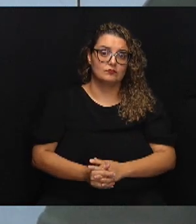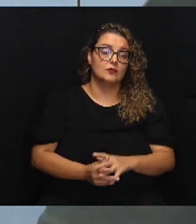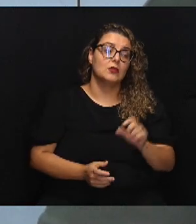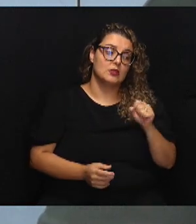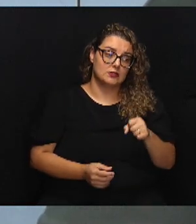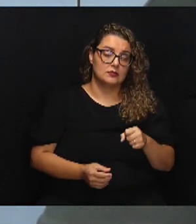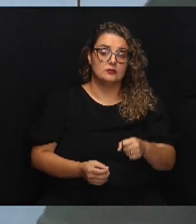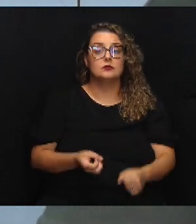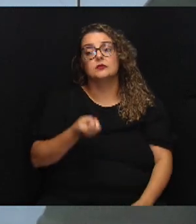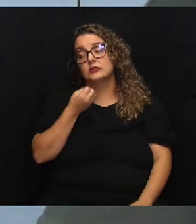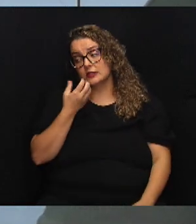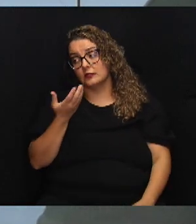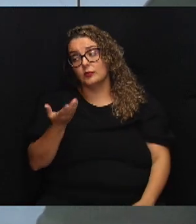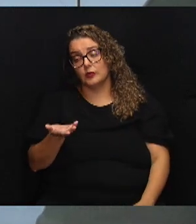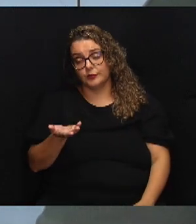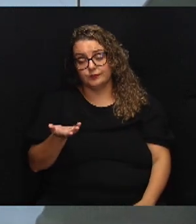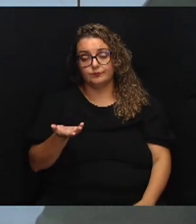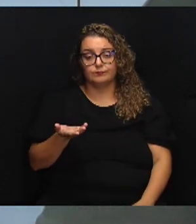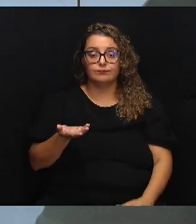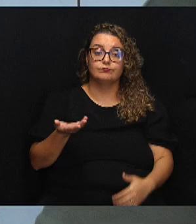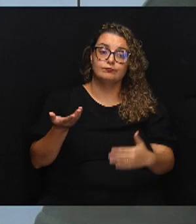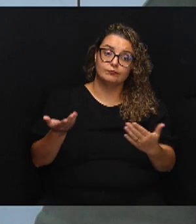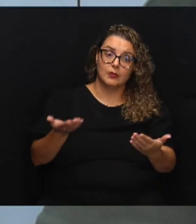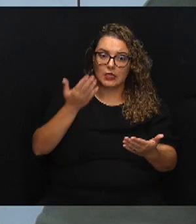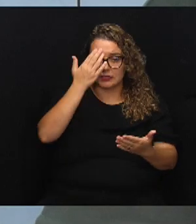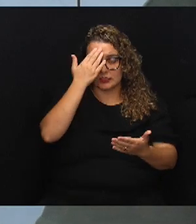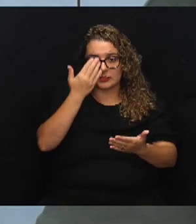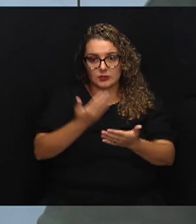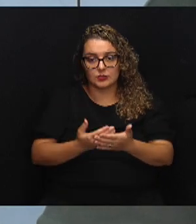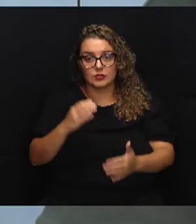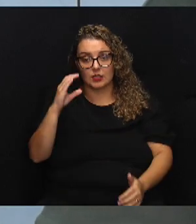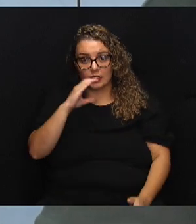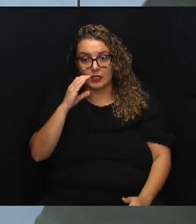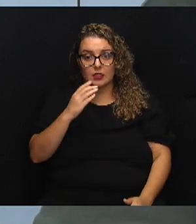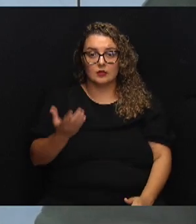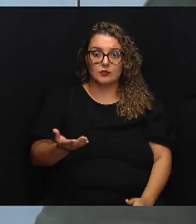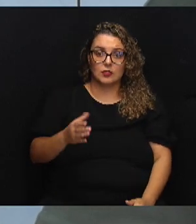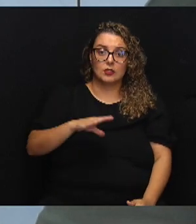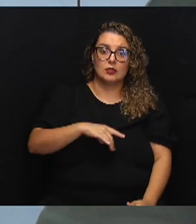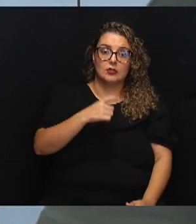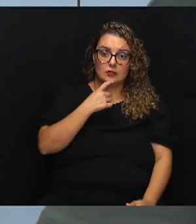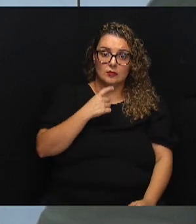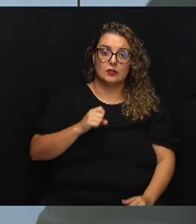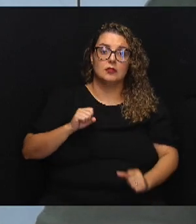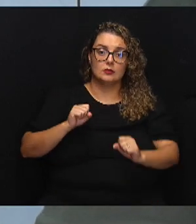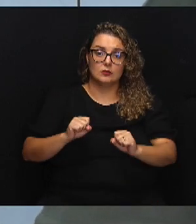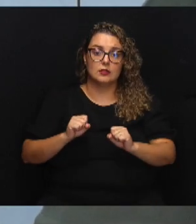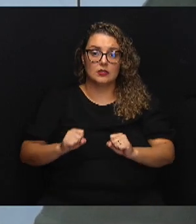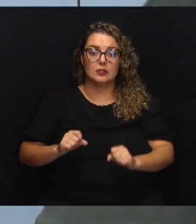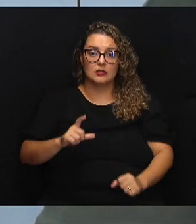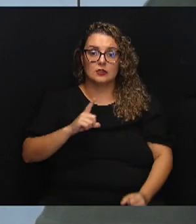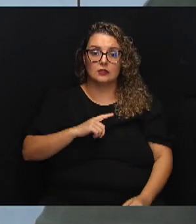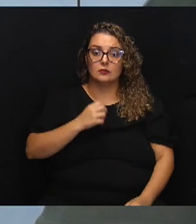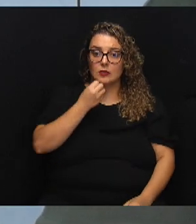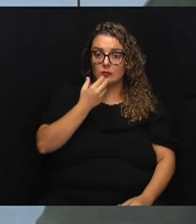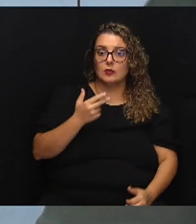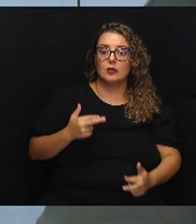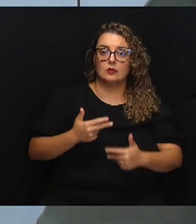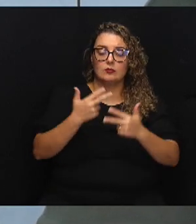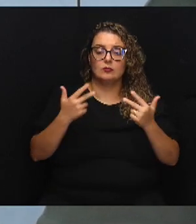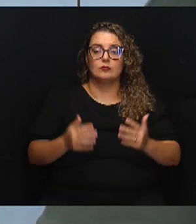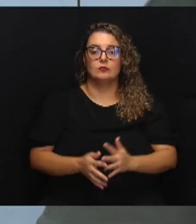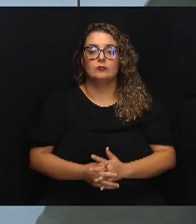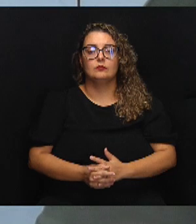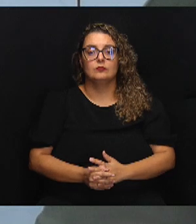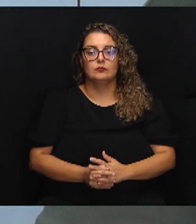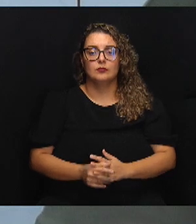muito bom. Mas eu acredito que, né, em breve, Campinas poderá ter uma boa notícia aí. Tive uma